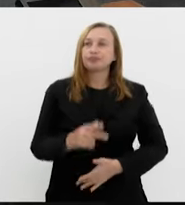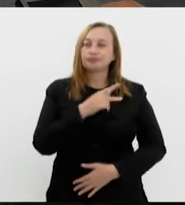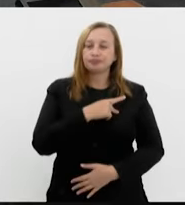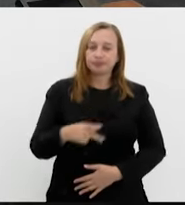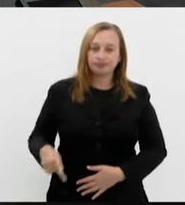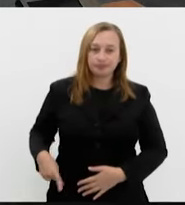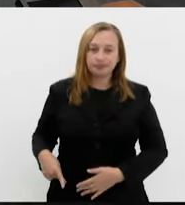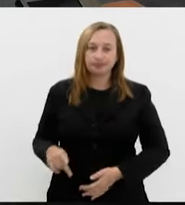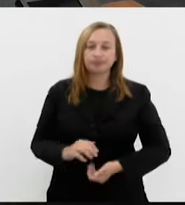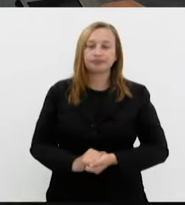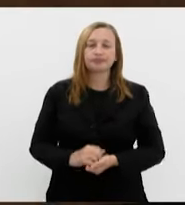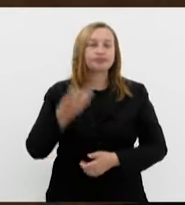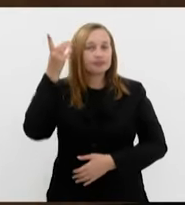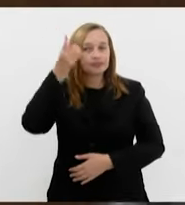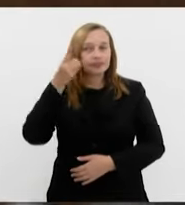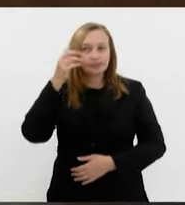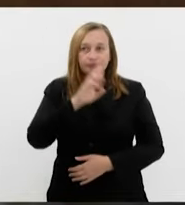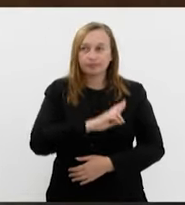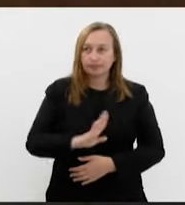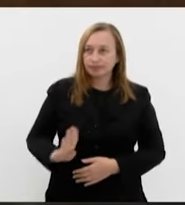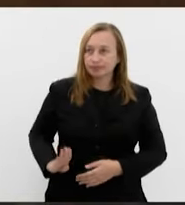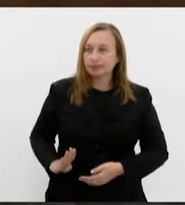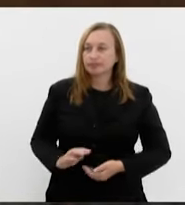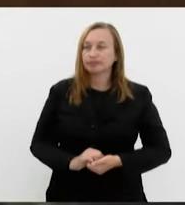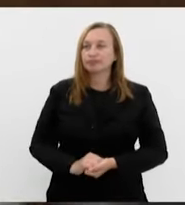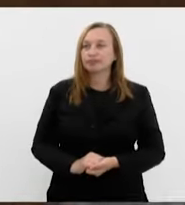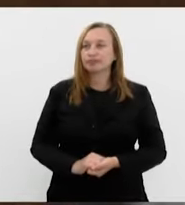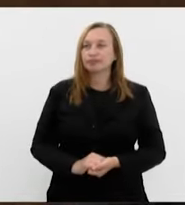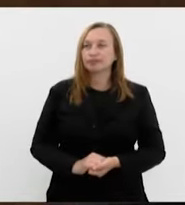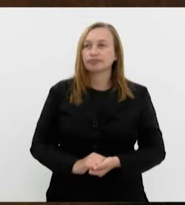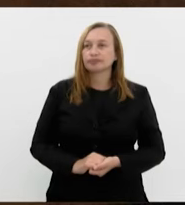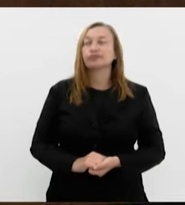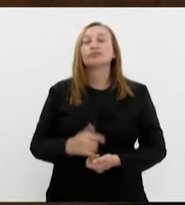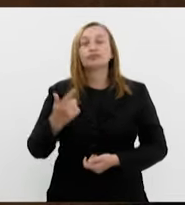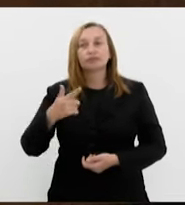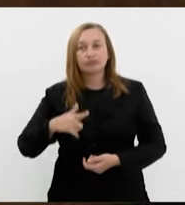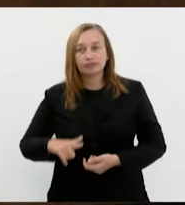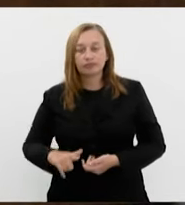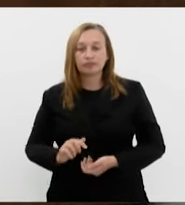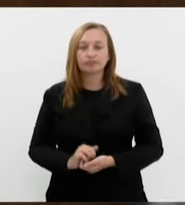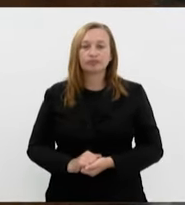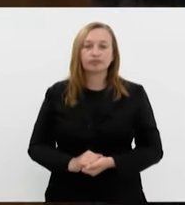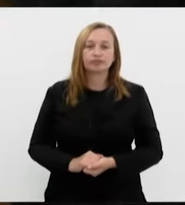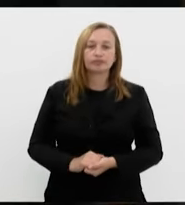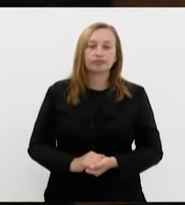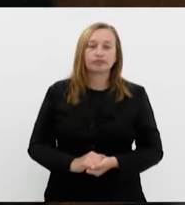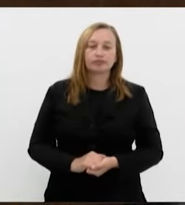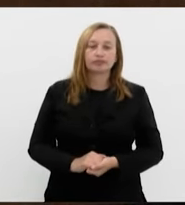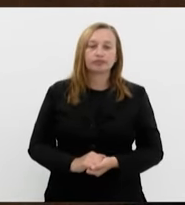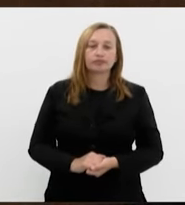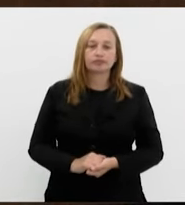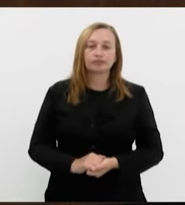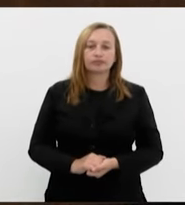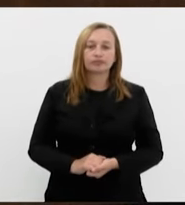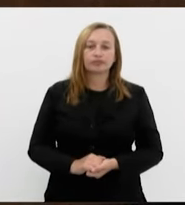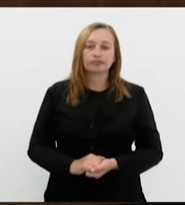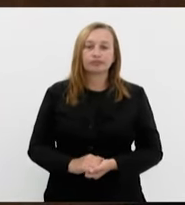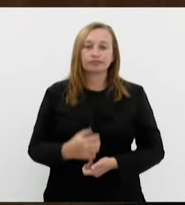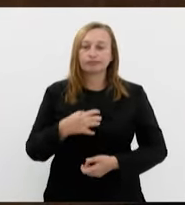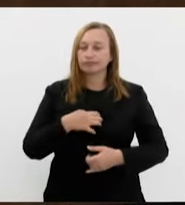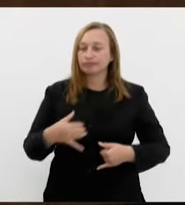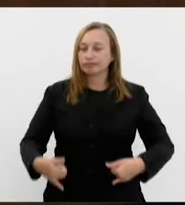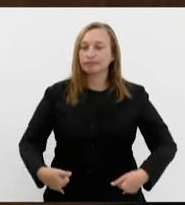Presidente, deputado Rodrigo Bacelar, mais uma vez, esse deputado se sente